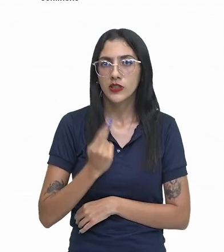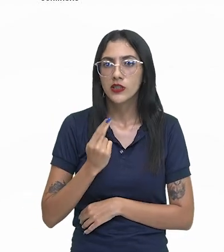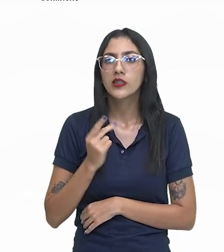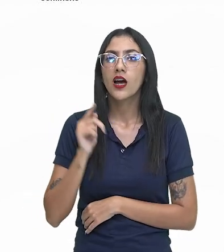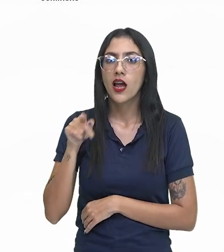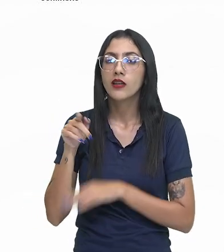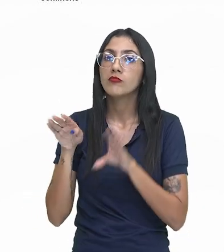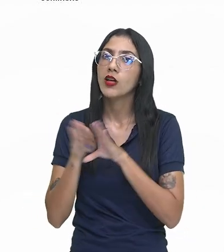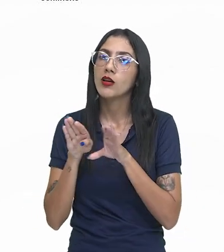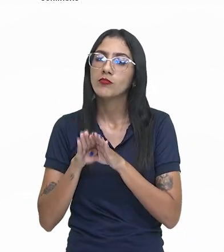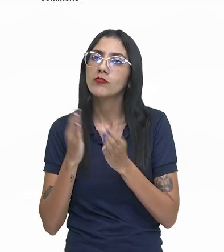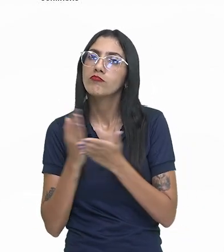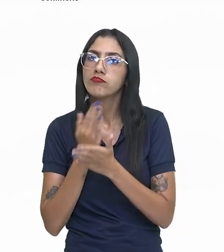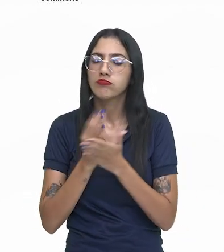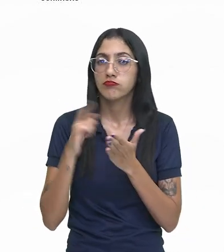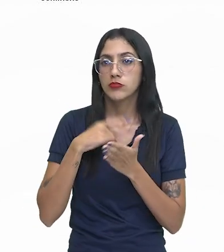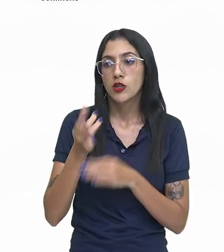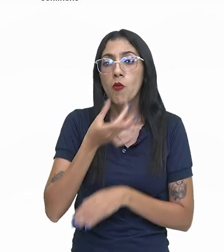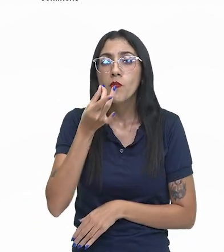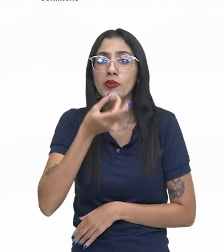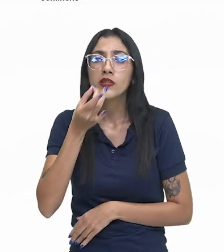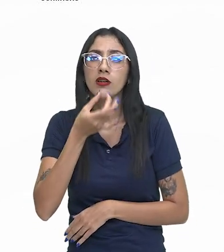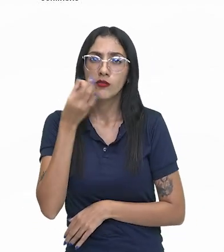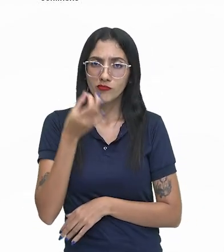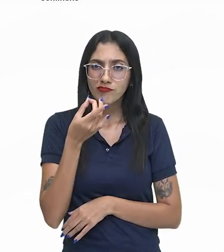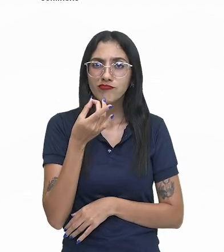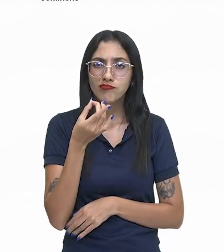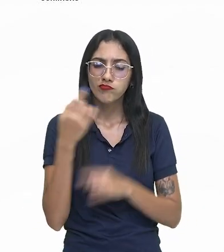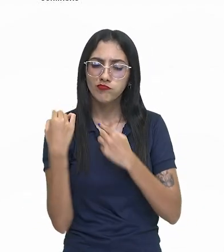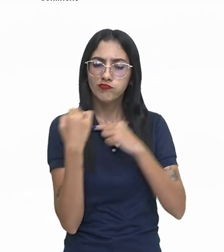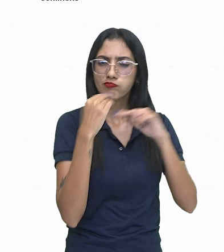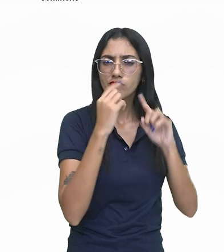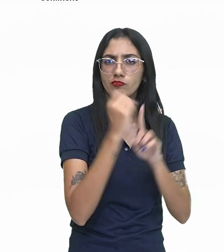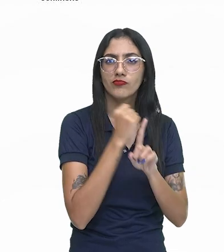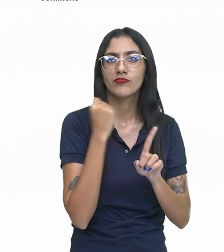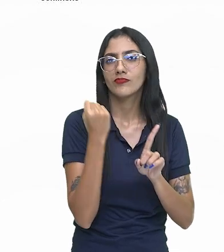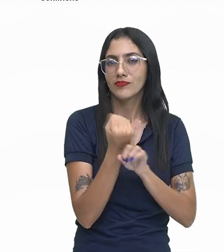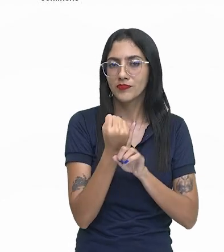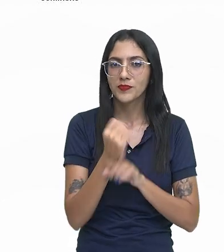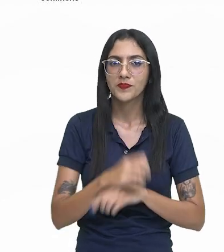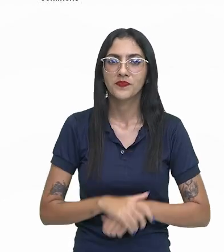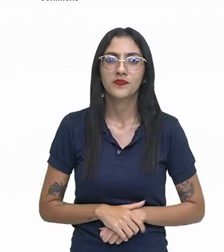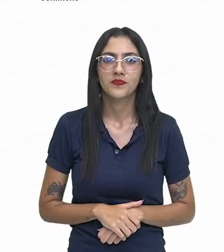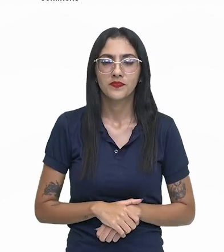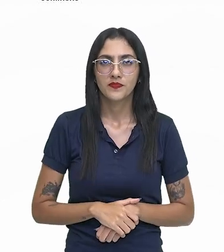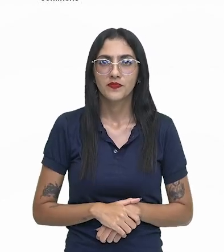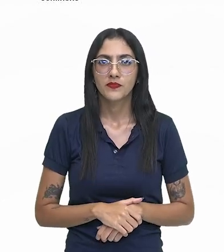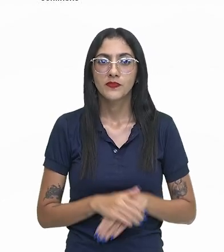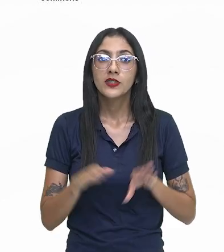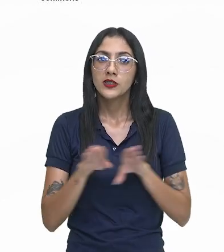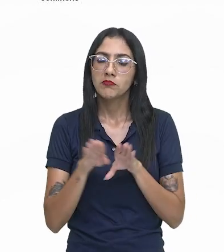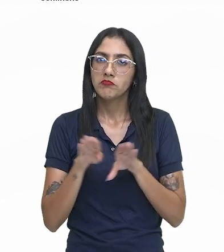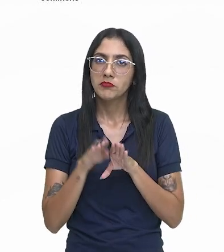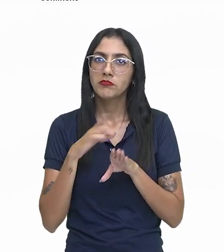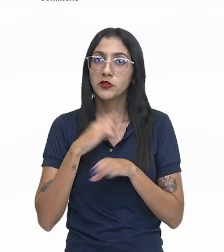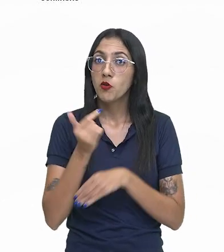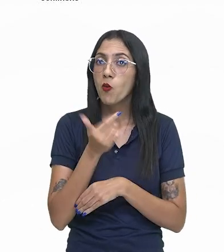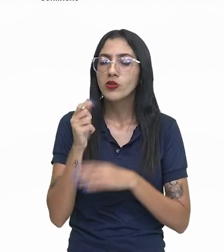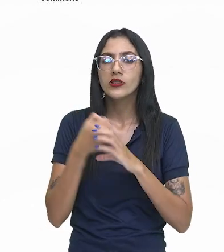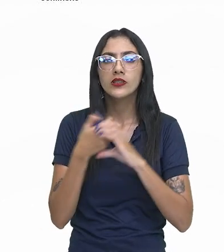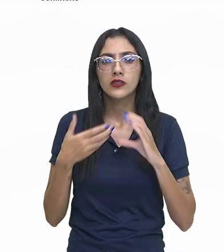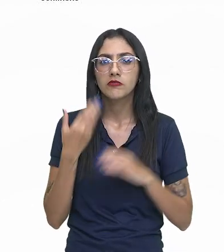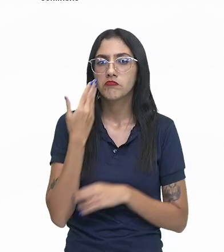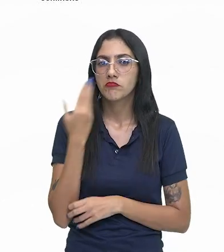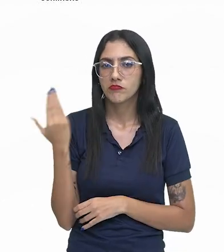apresentam também, muitas vezes, críticas sociais nas obras. Que aí entra essa outra característica,